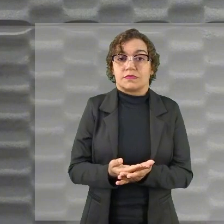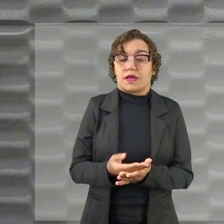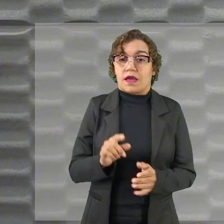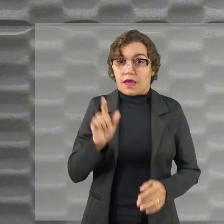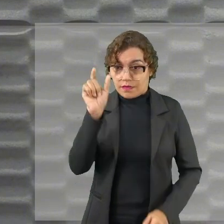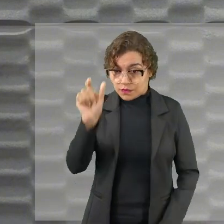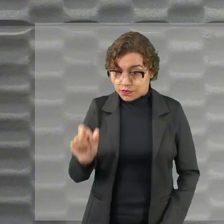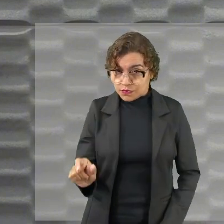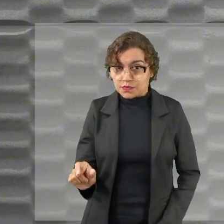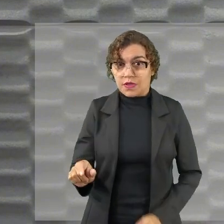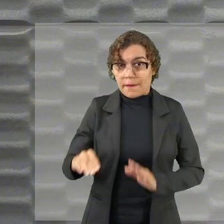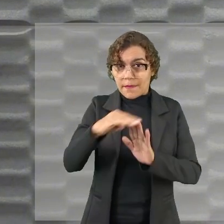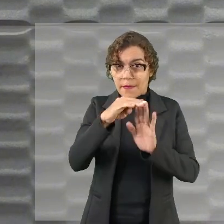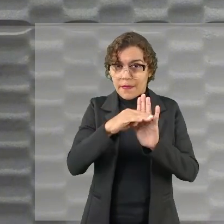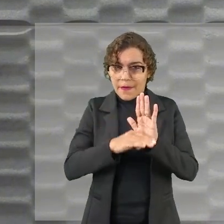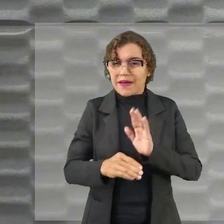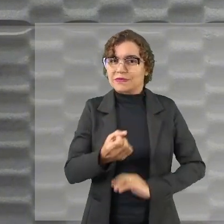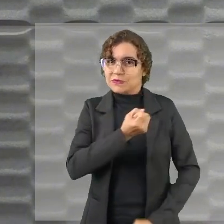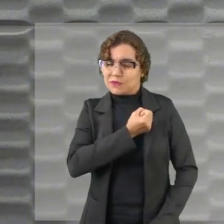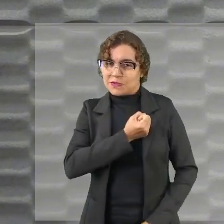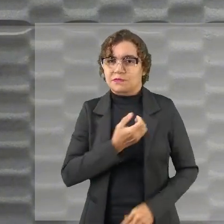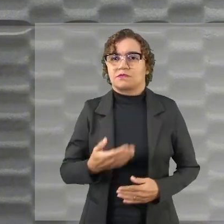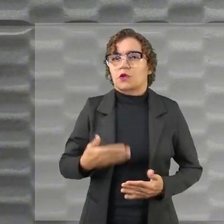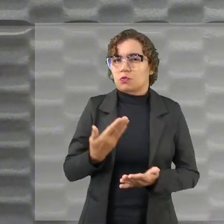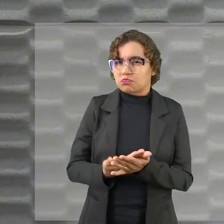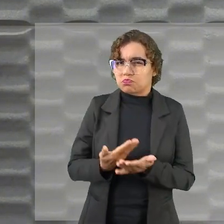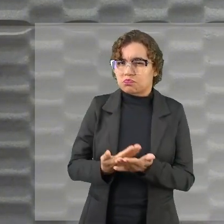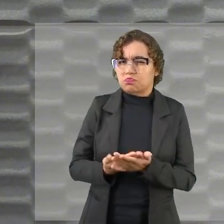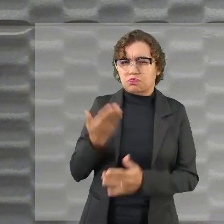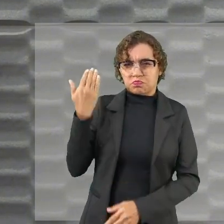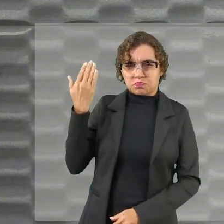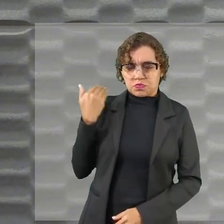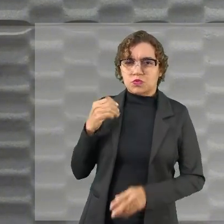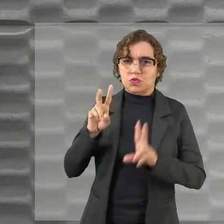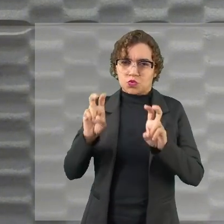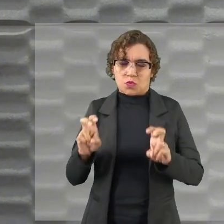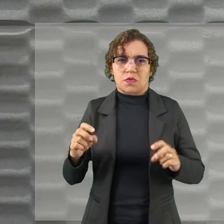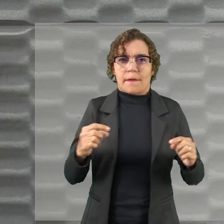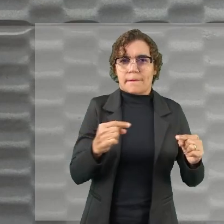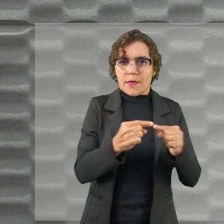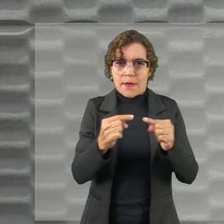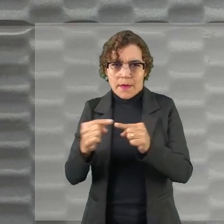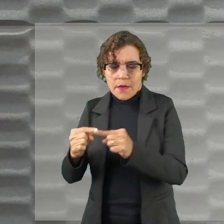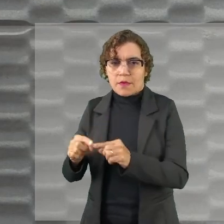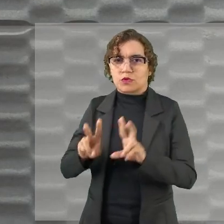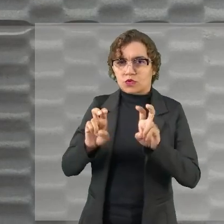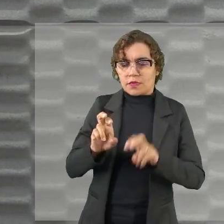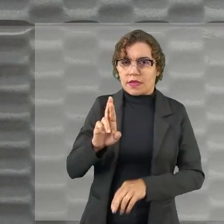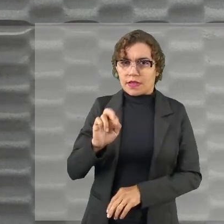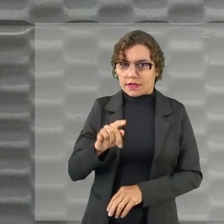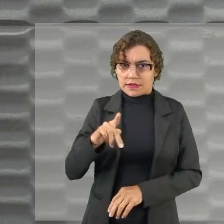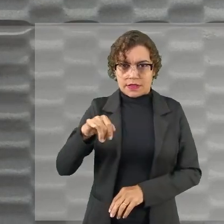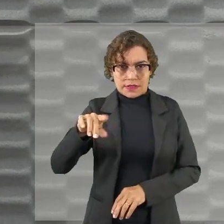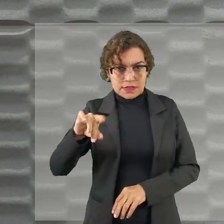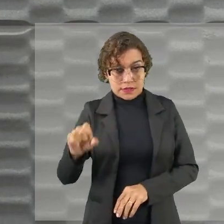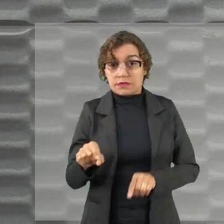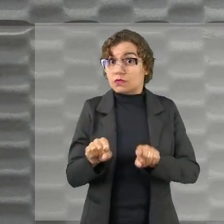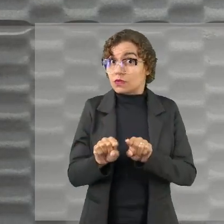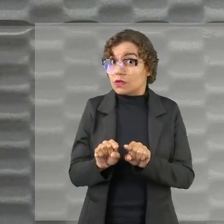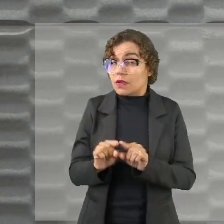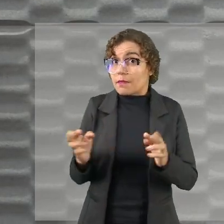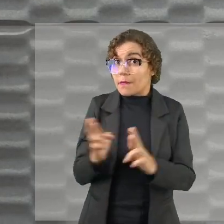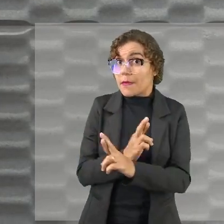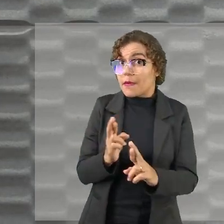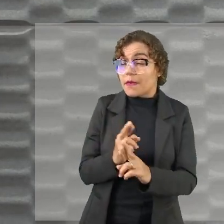Tá? Pessoal, vimos estudando aí relações entre grandezas, né? E uma das